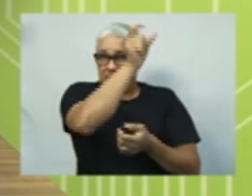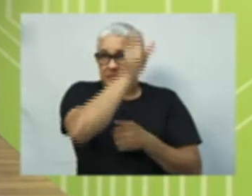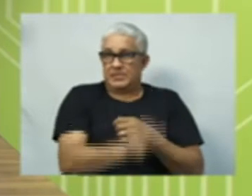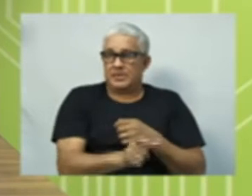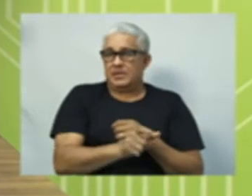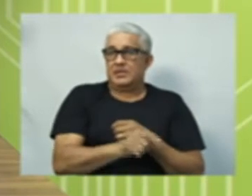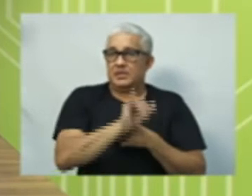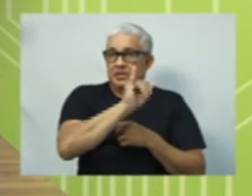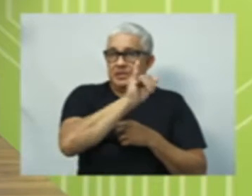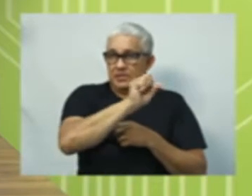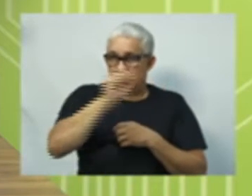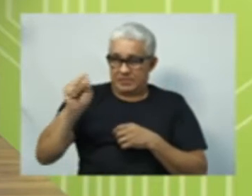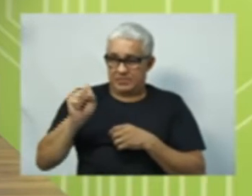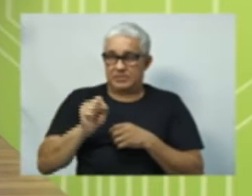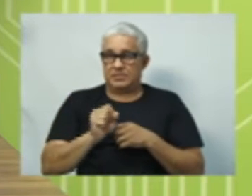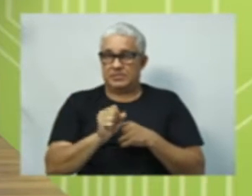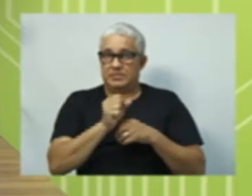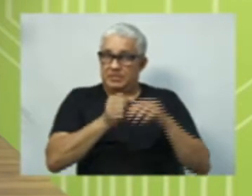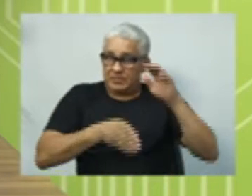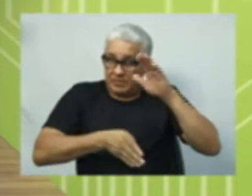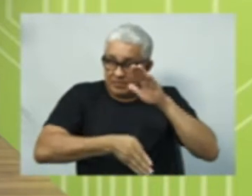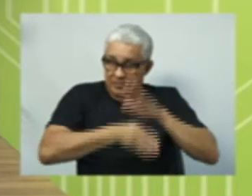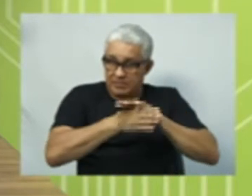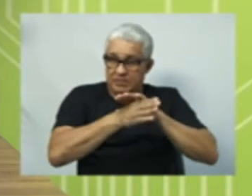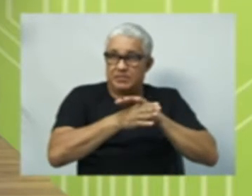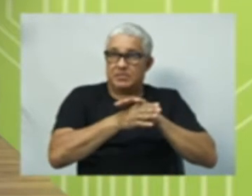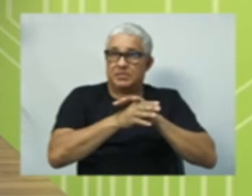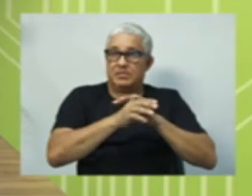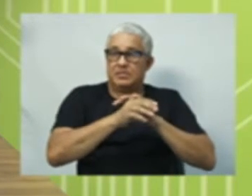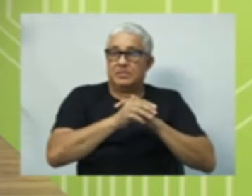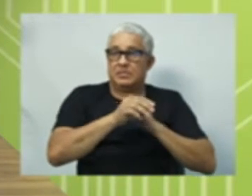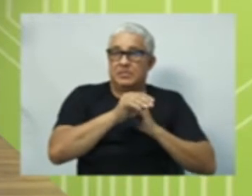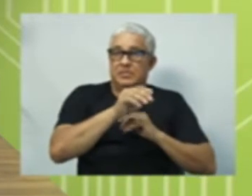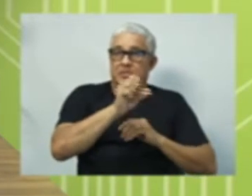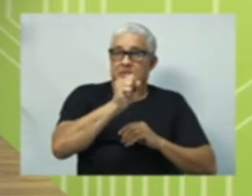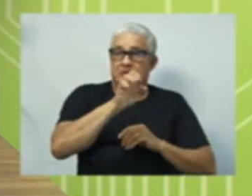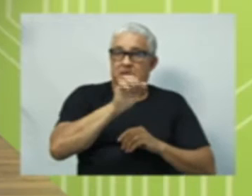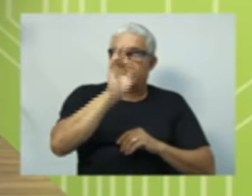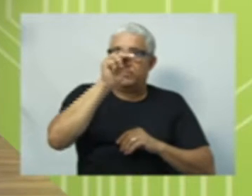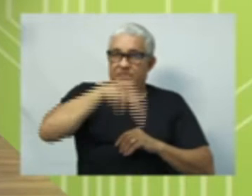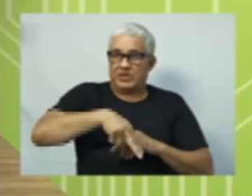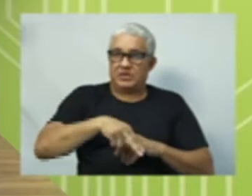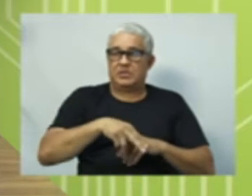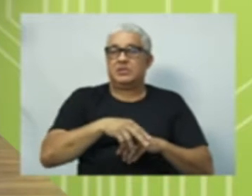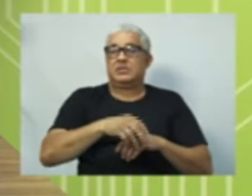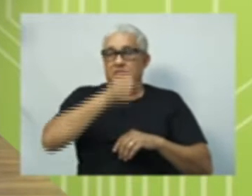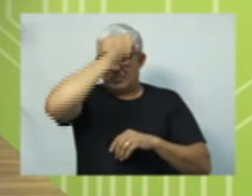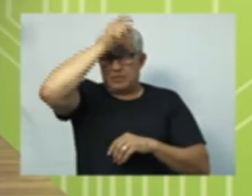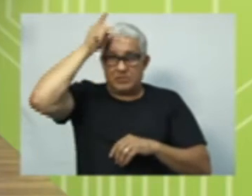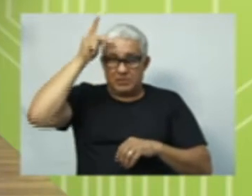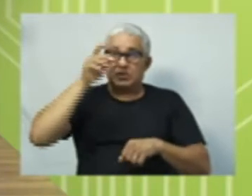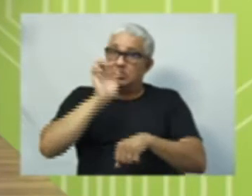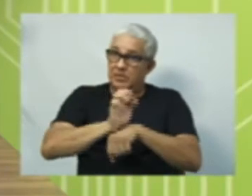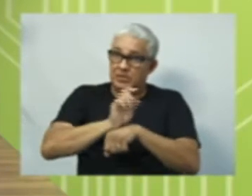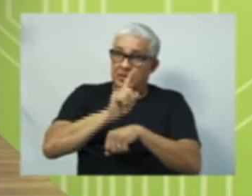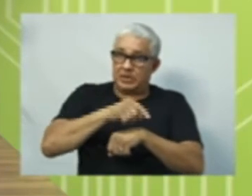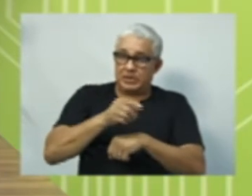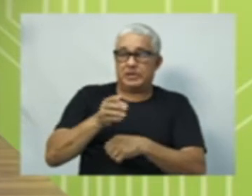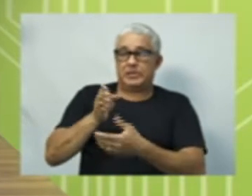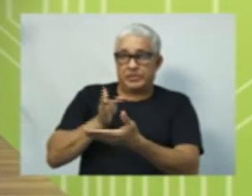vai pagar um ISS, você vai entrar lá na Cefaz, CEFIM municipal. Vai pagar um imposto estadual, você vai entrar lá na Secretaria de